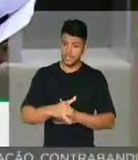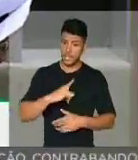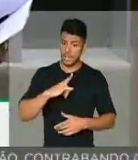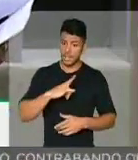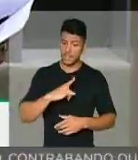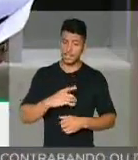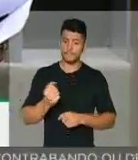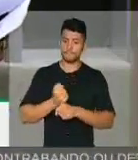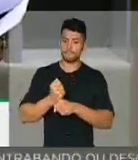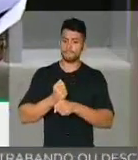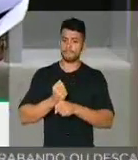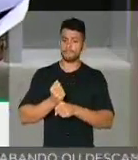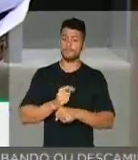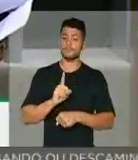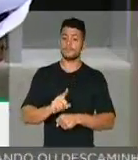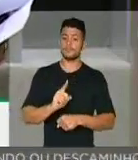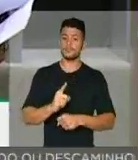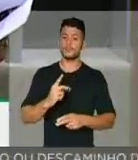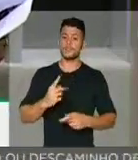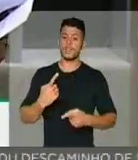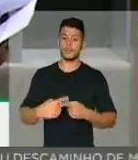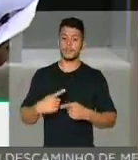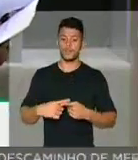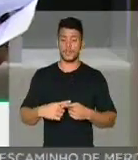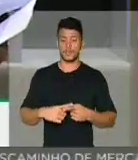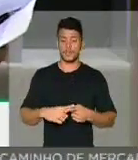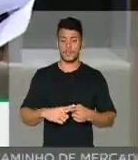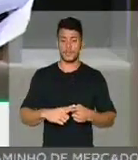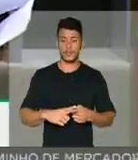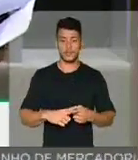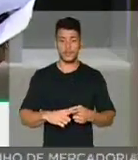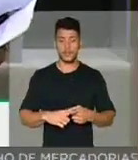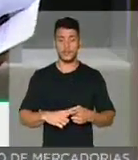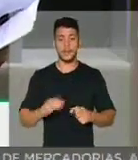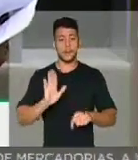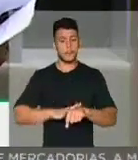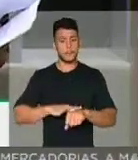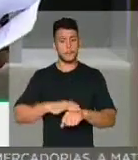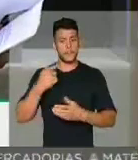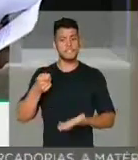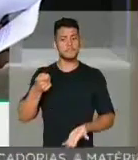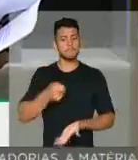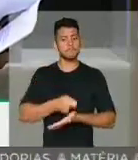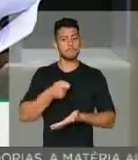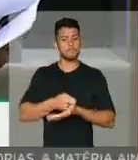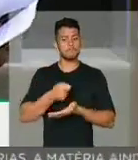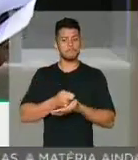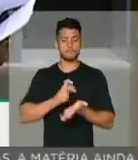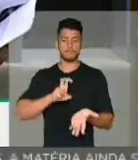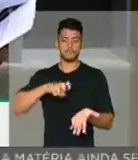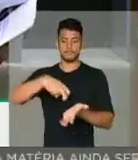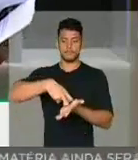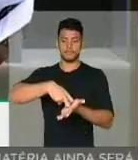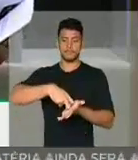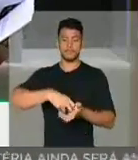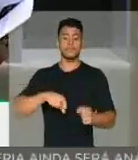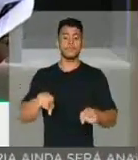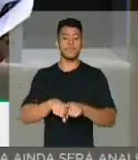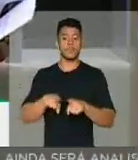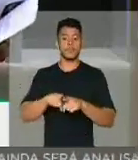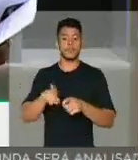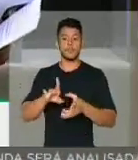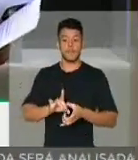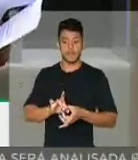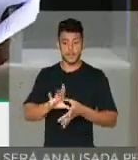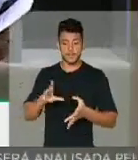décadas, insere-se na perspectiva do maior rigor às penalidades. A licença maternidade